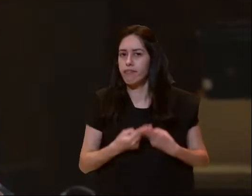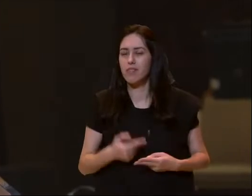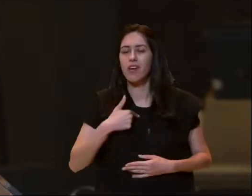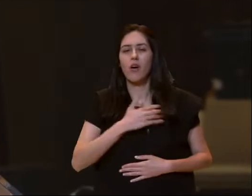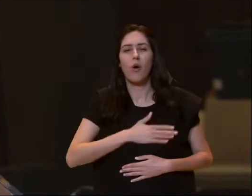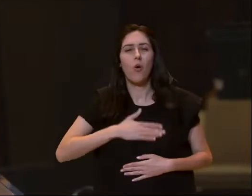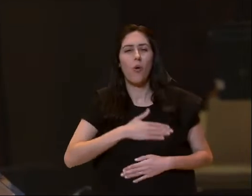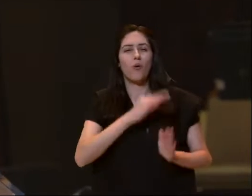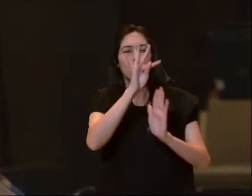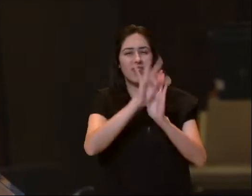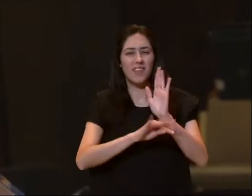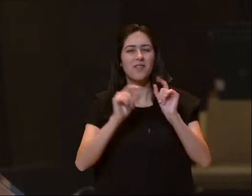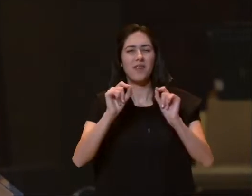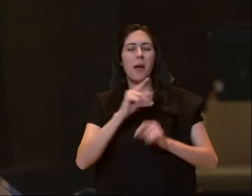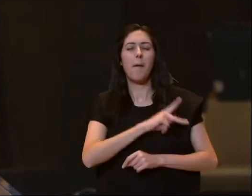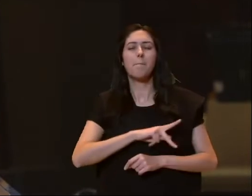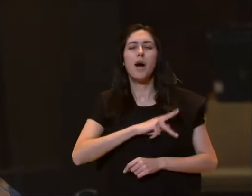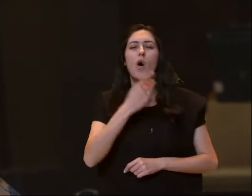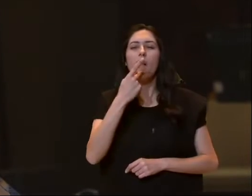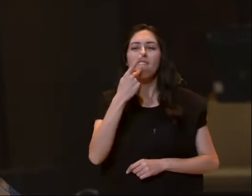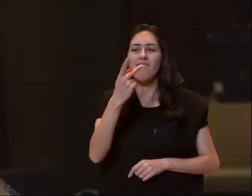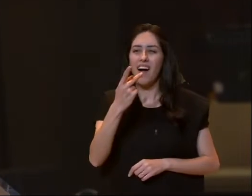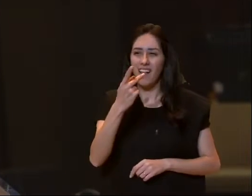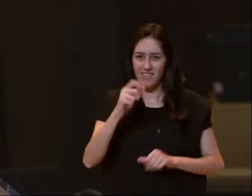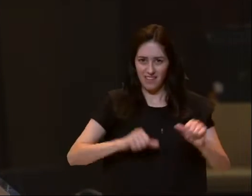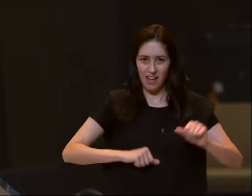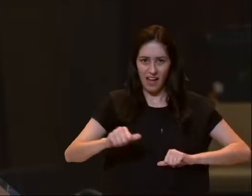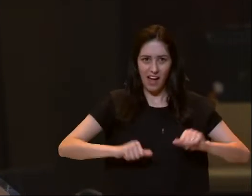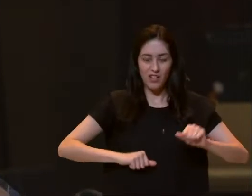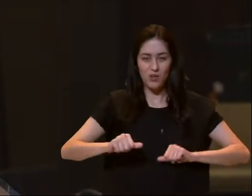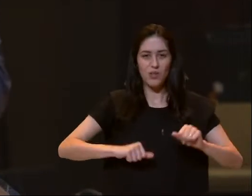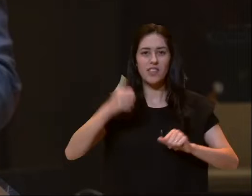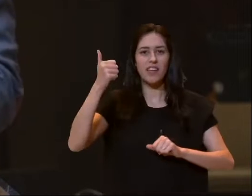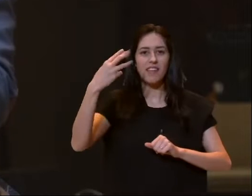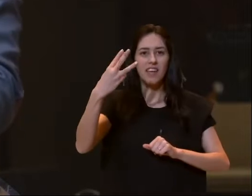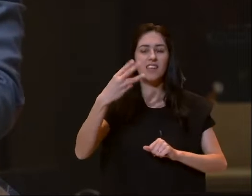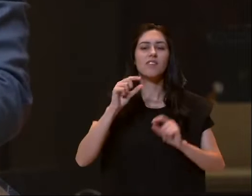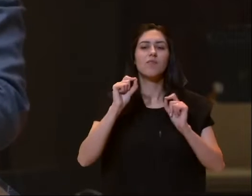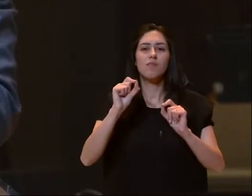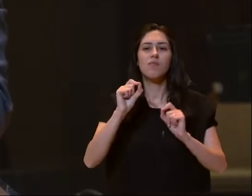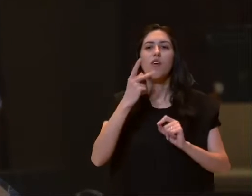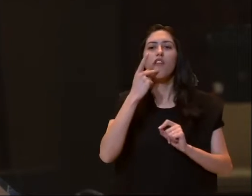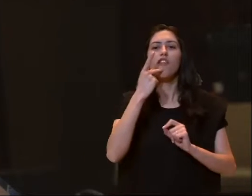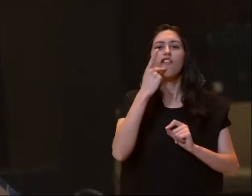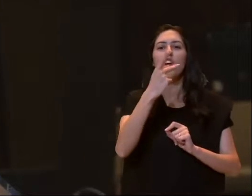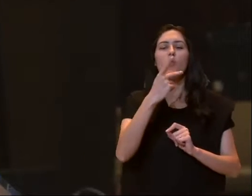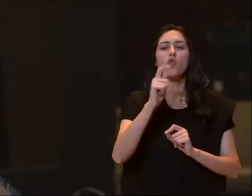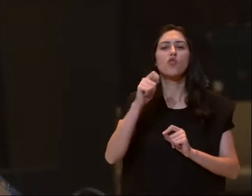gosto é quando o apóstolo Paulo, em Atos 13, está falando de Jesus para o procônsul